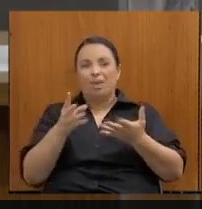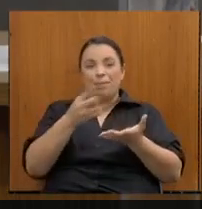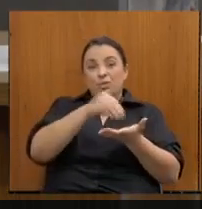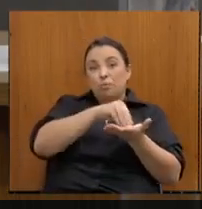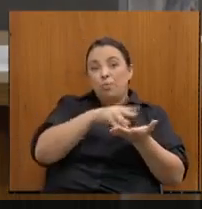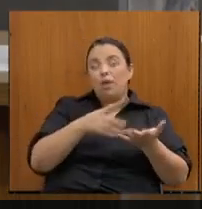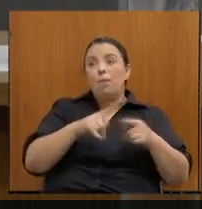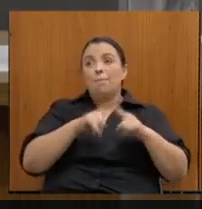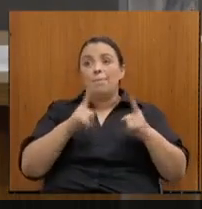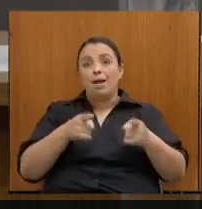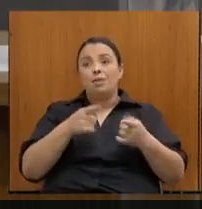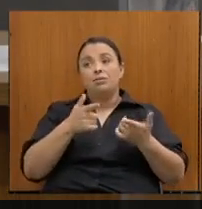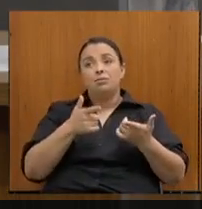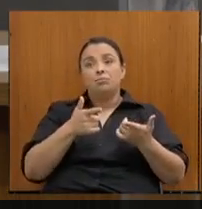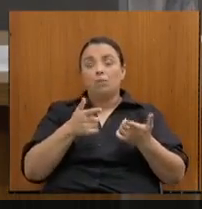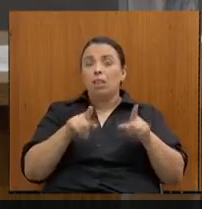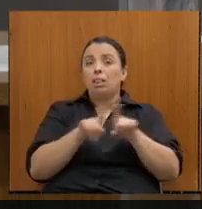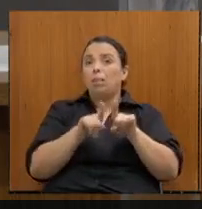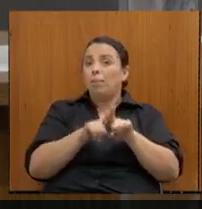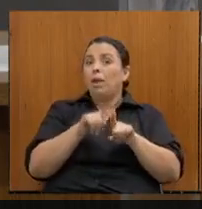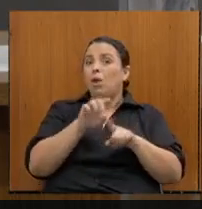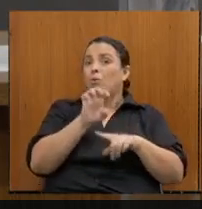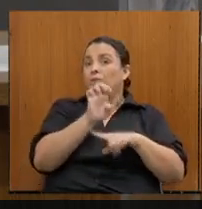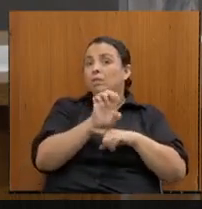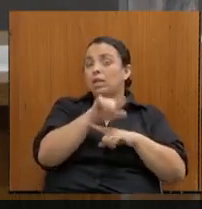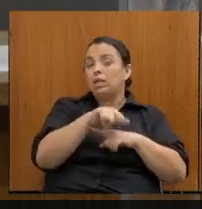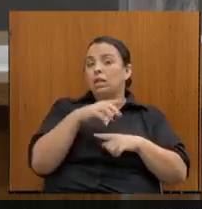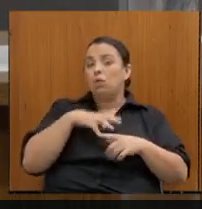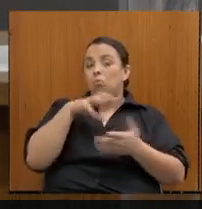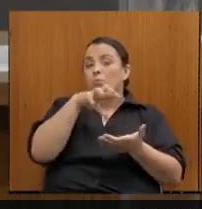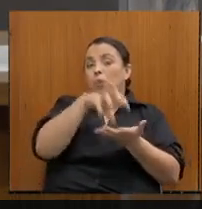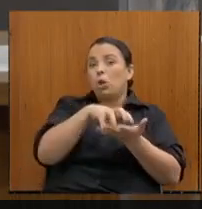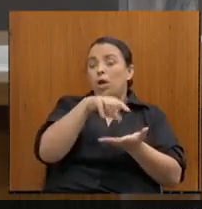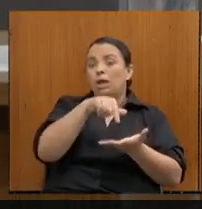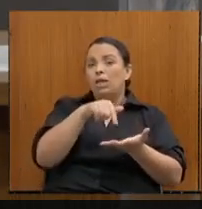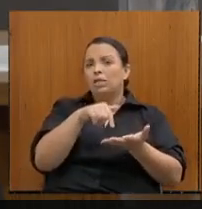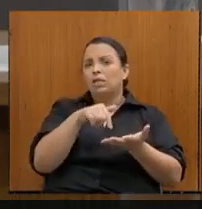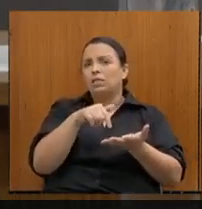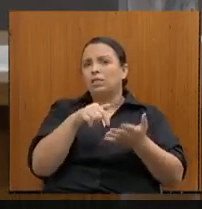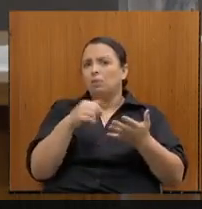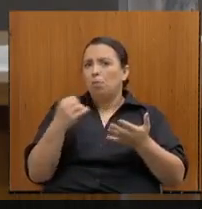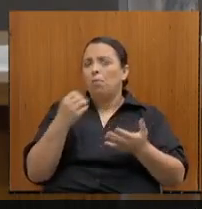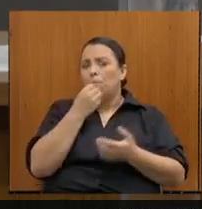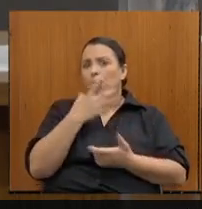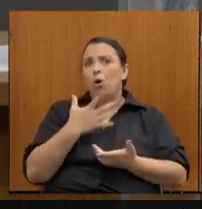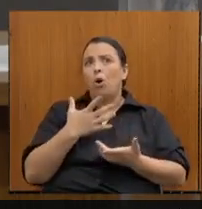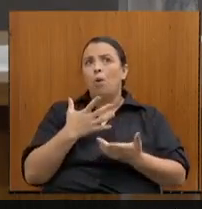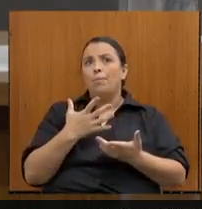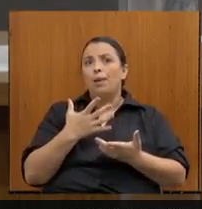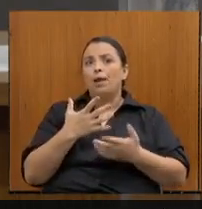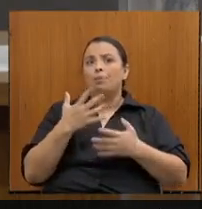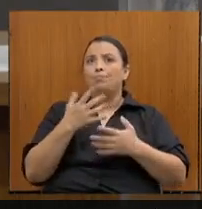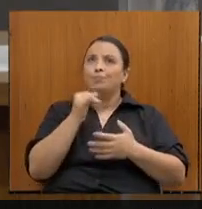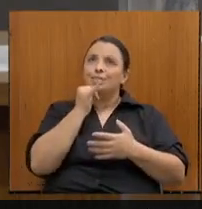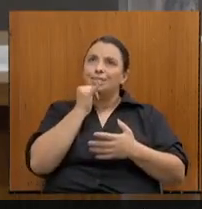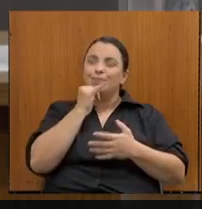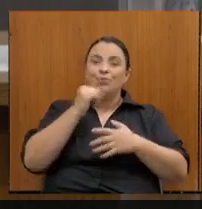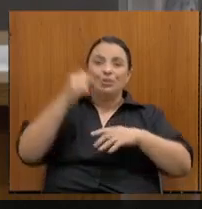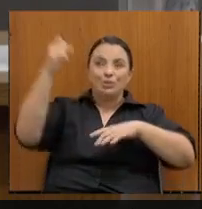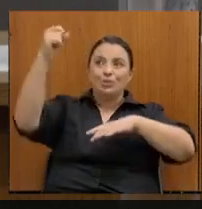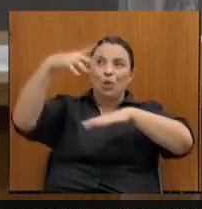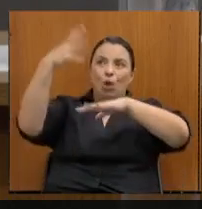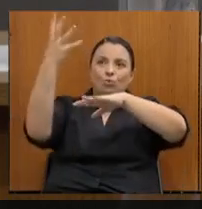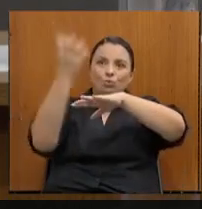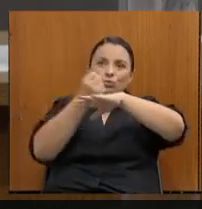é muito boa né Principalmente do ponto de vista de geração de energia solar para produzir e fonte para